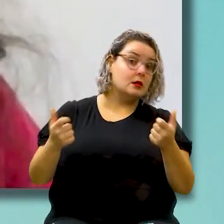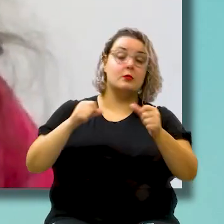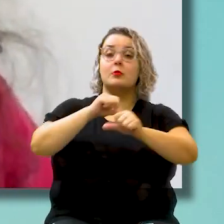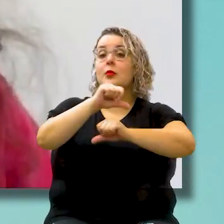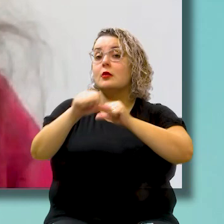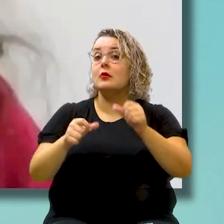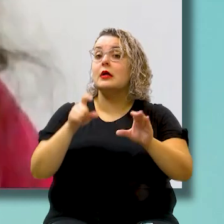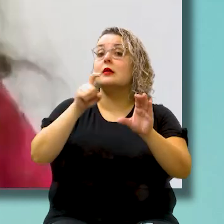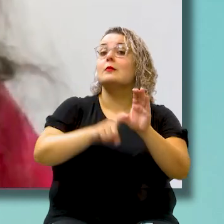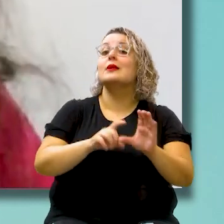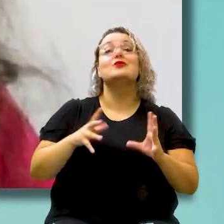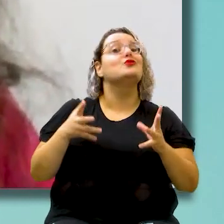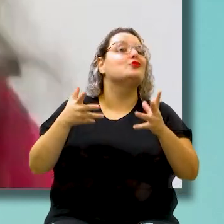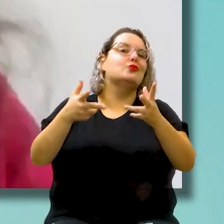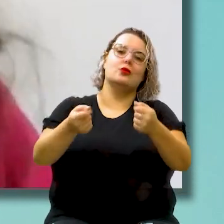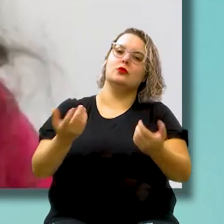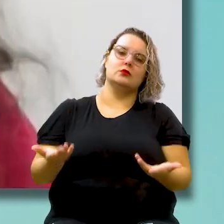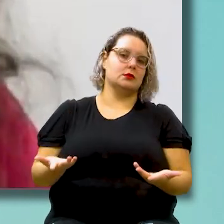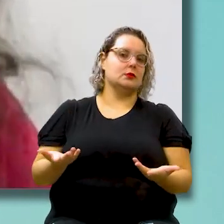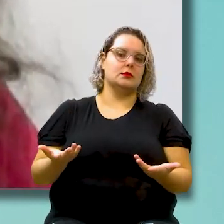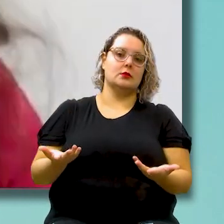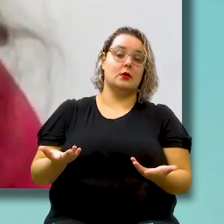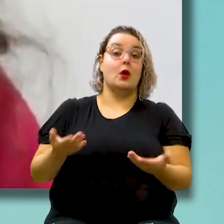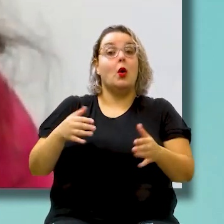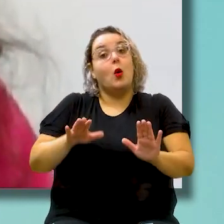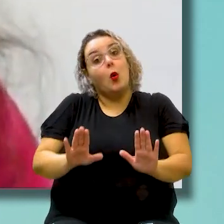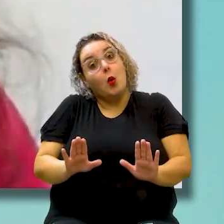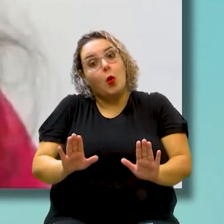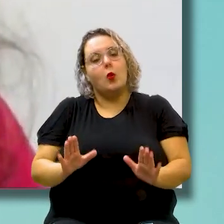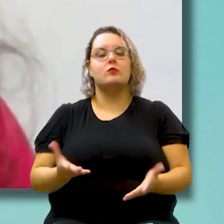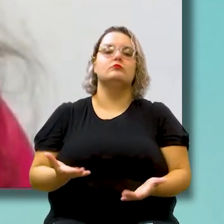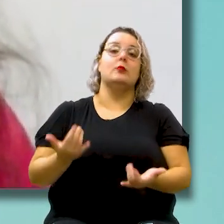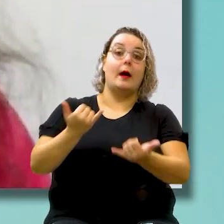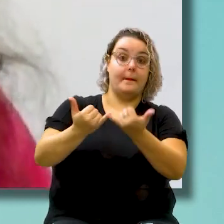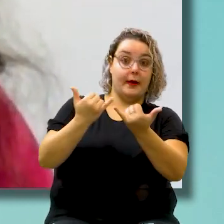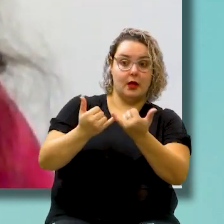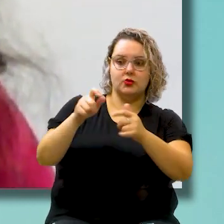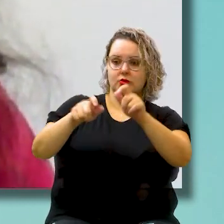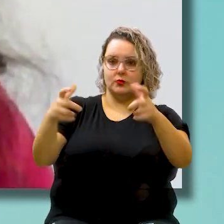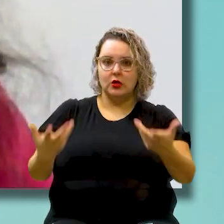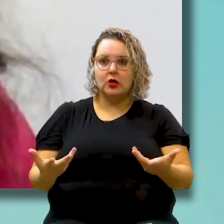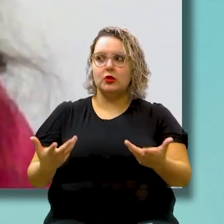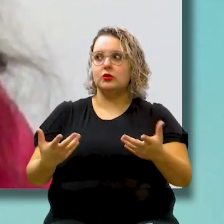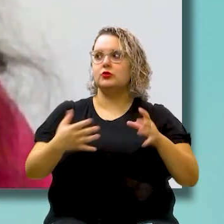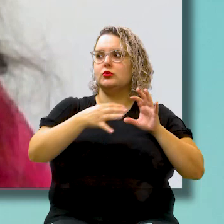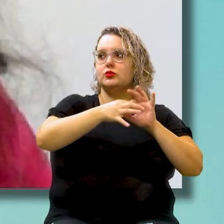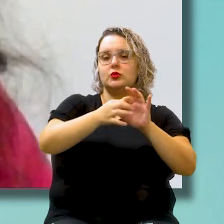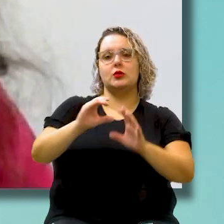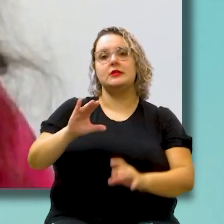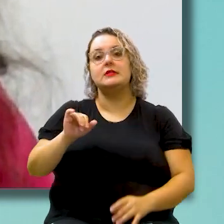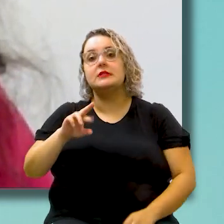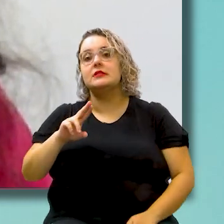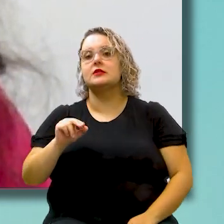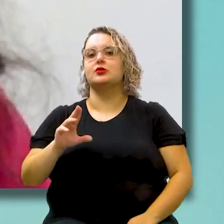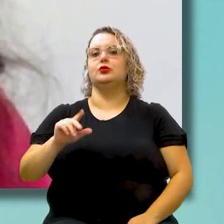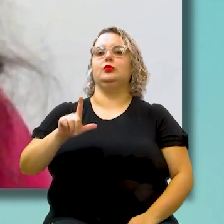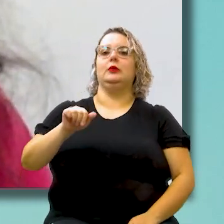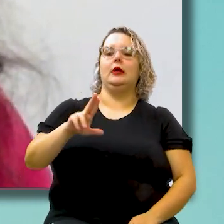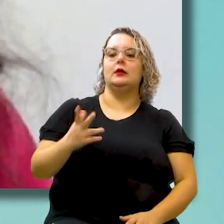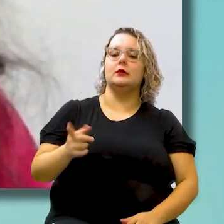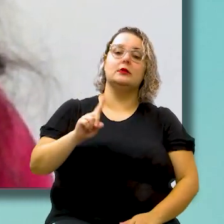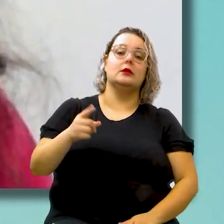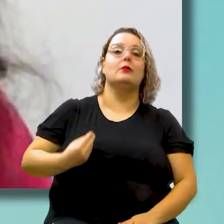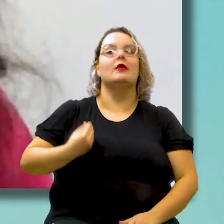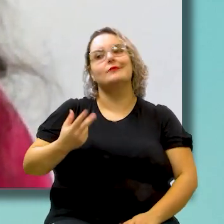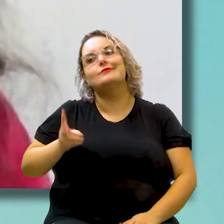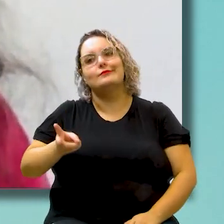grande transformação vai depender de todo mundo, ou pelo menos a maior parte das pessoas concebendo a sua vida como circular, não uma vida